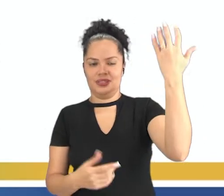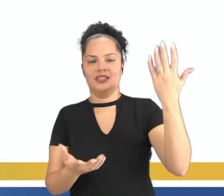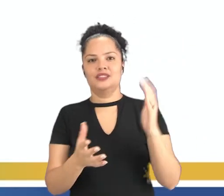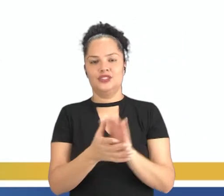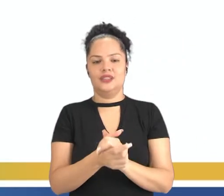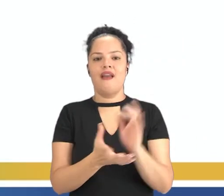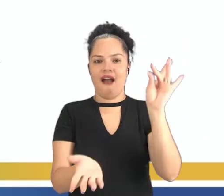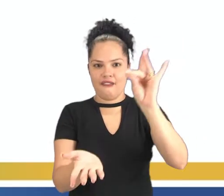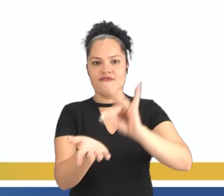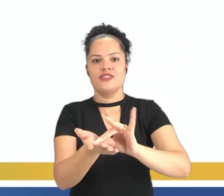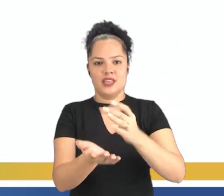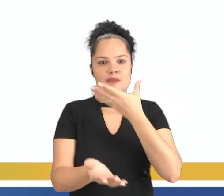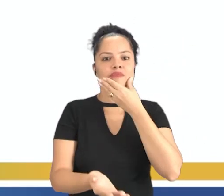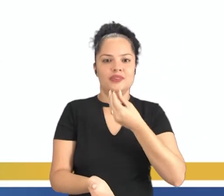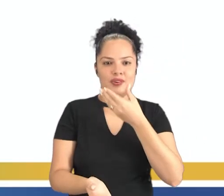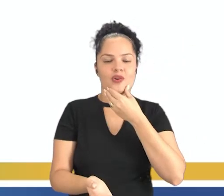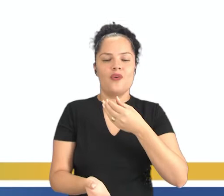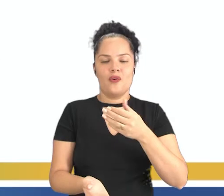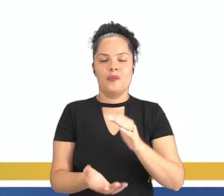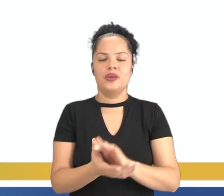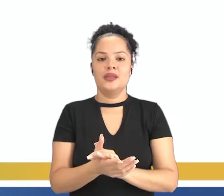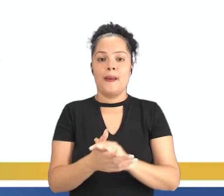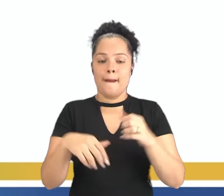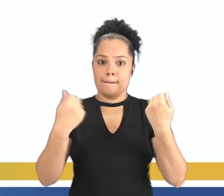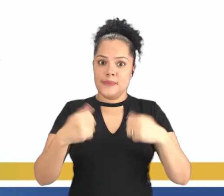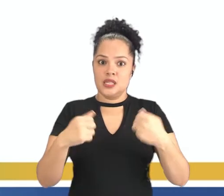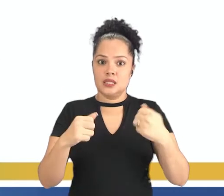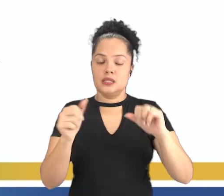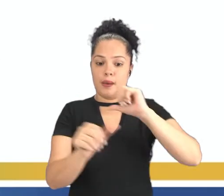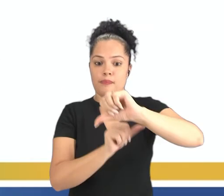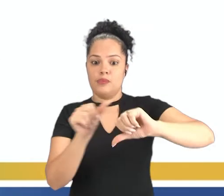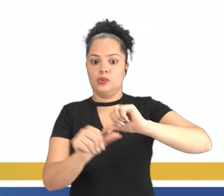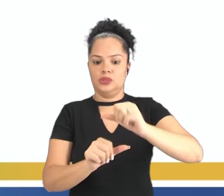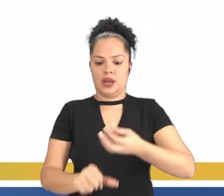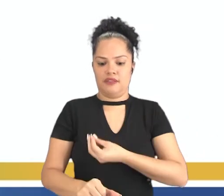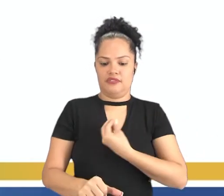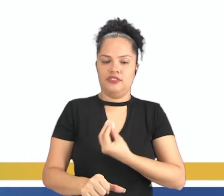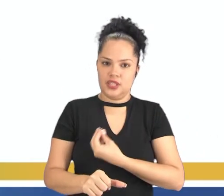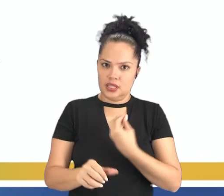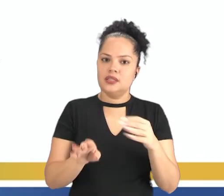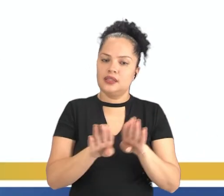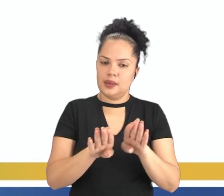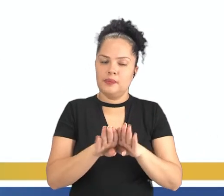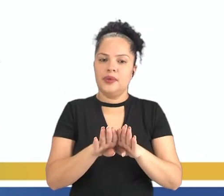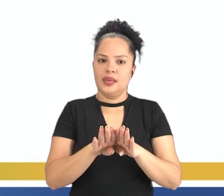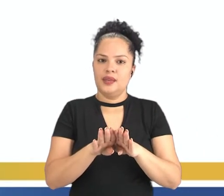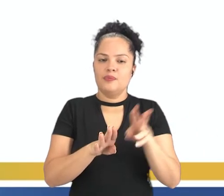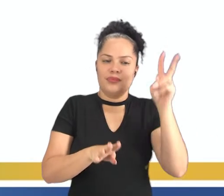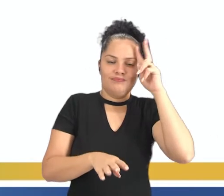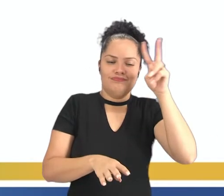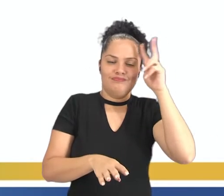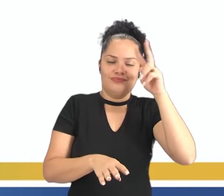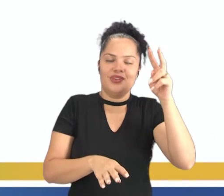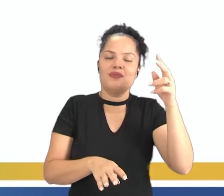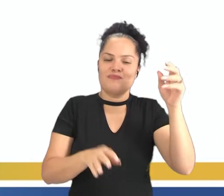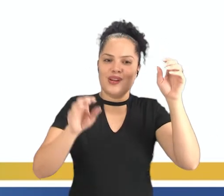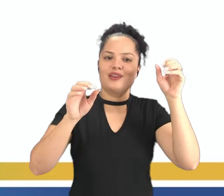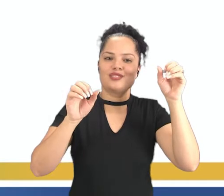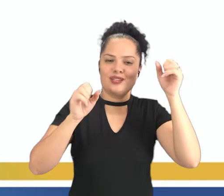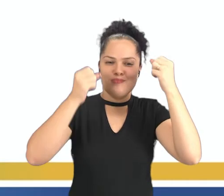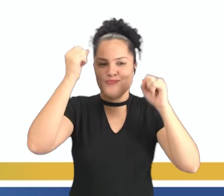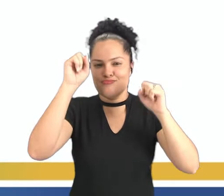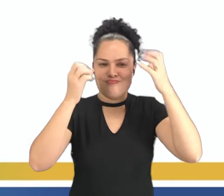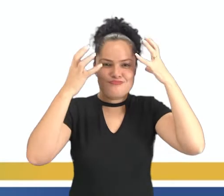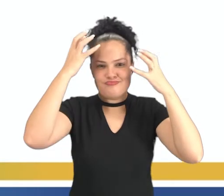Izquierdo. É preciso corrigir o estilo de vida para manter a memória funcionando bem. Então, gente, esse texto é bem